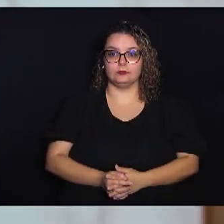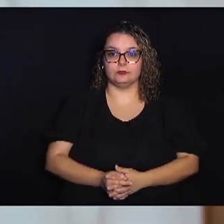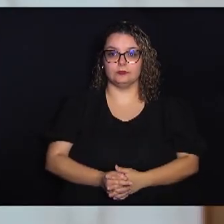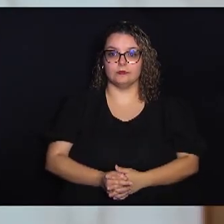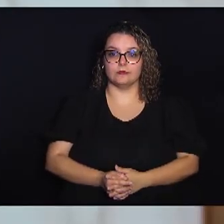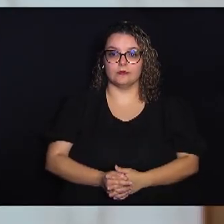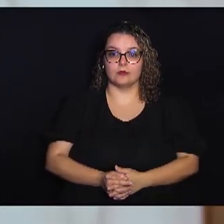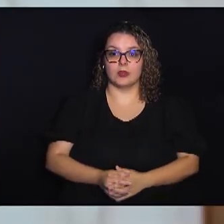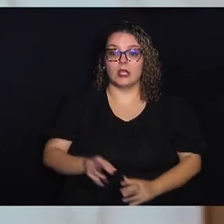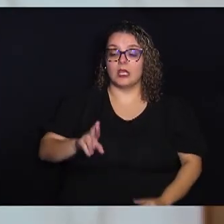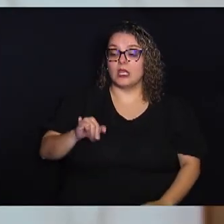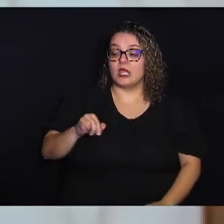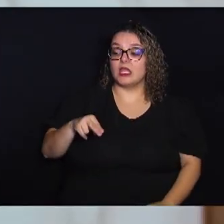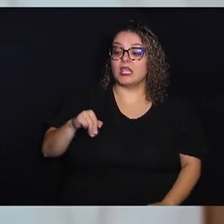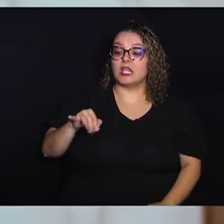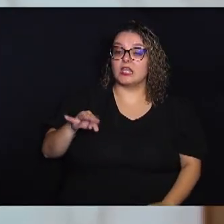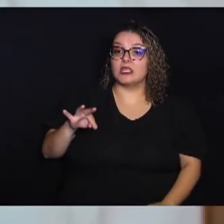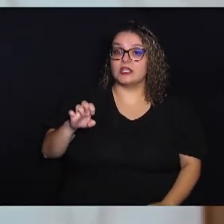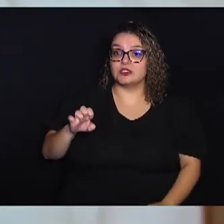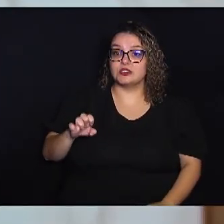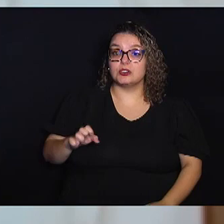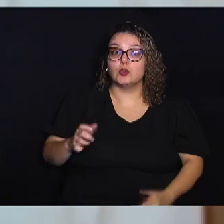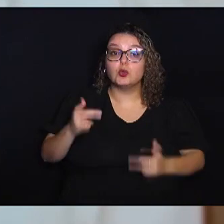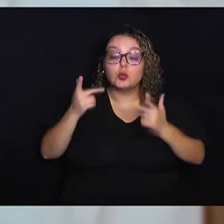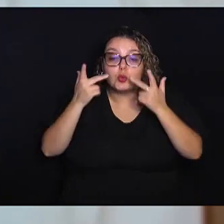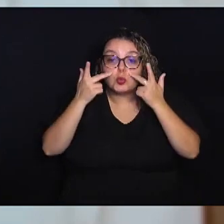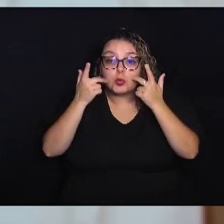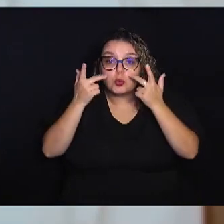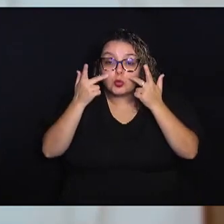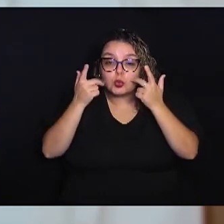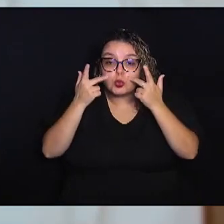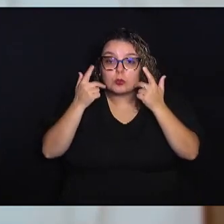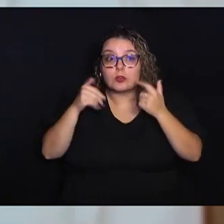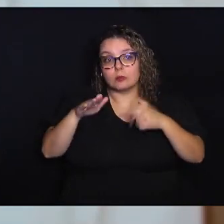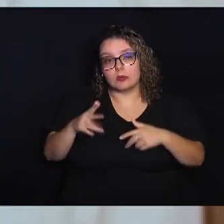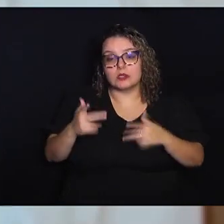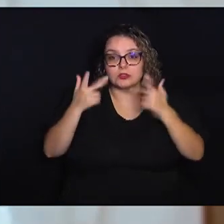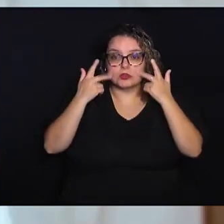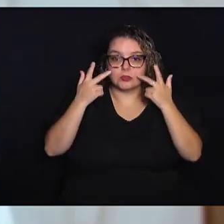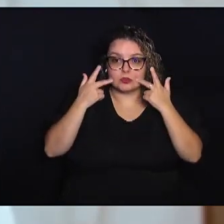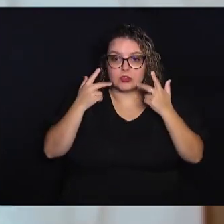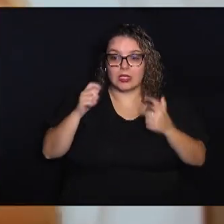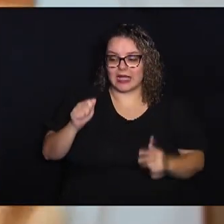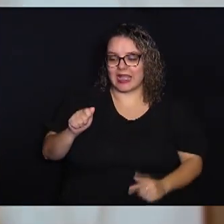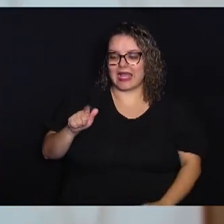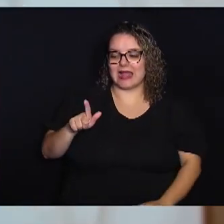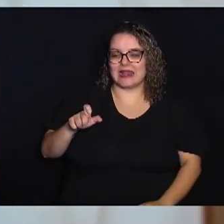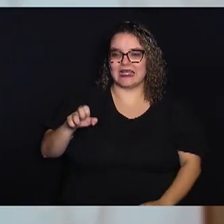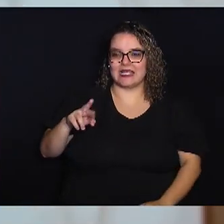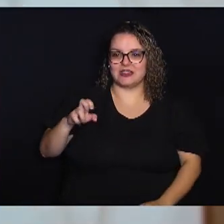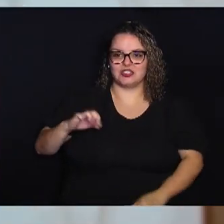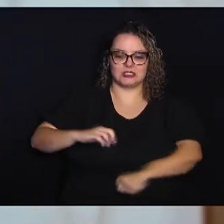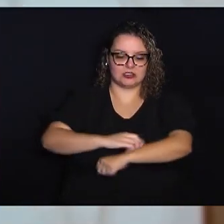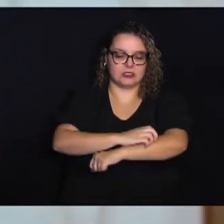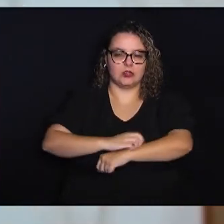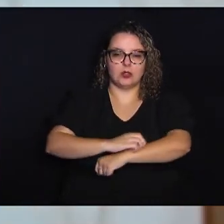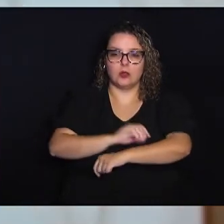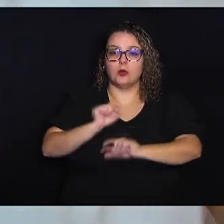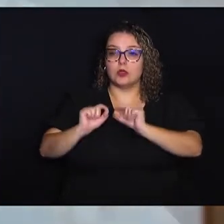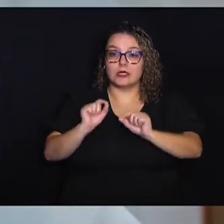A rinite, geralmente, e o mais comum é que ela seja alérgica. Então, o que é uma rinite